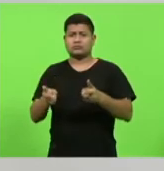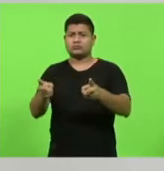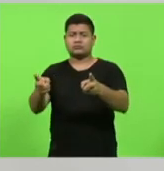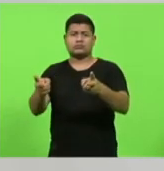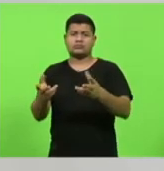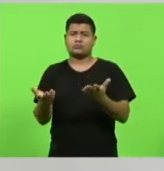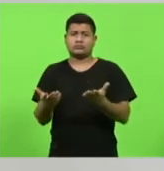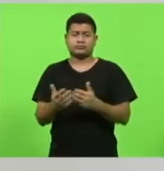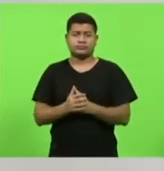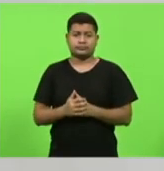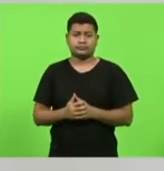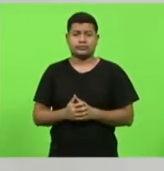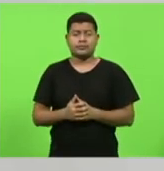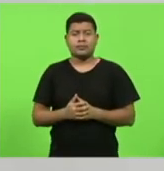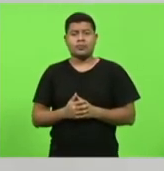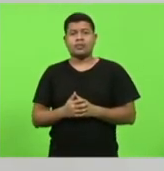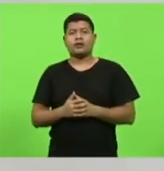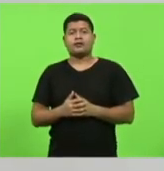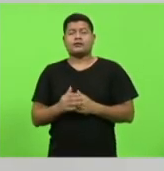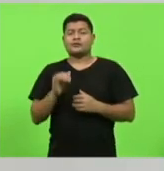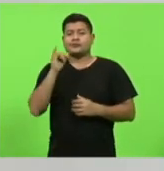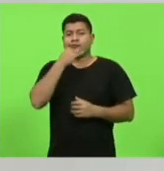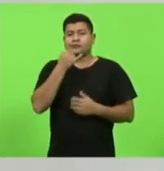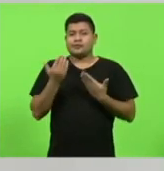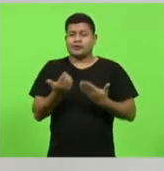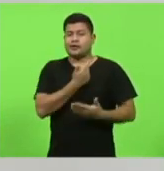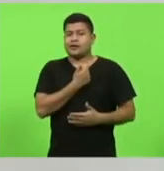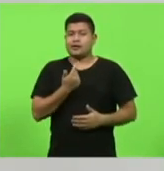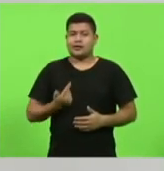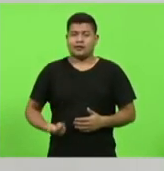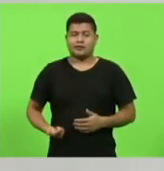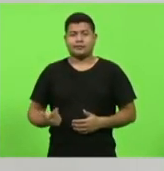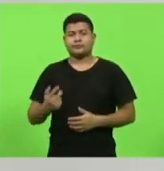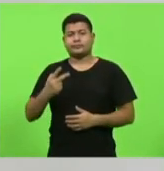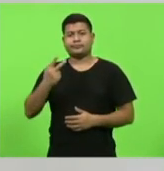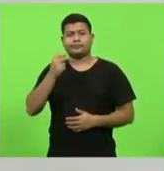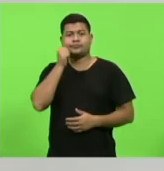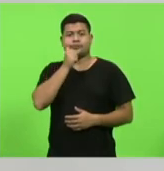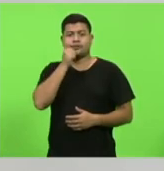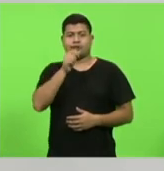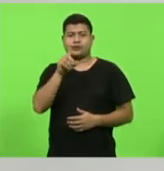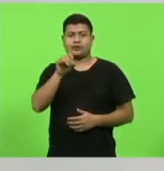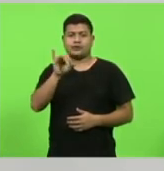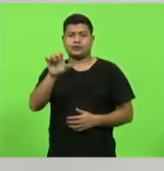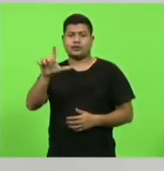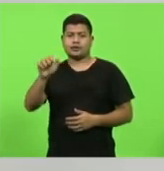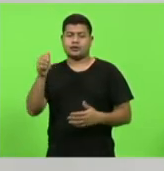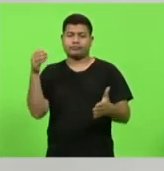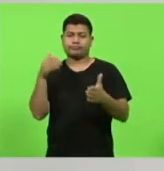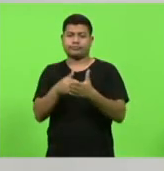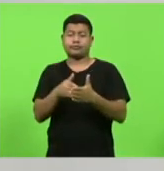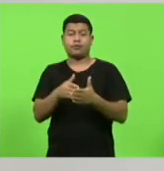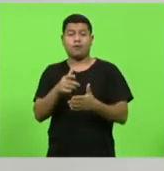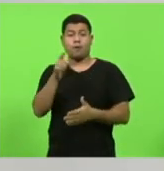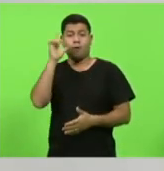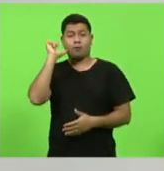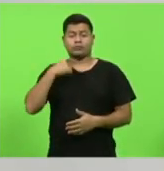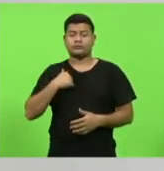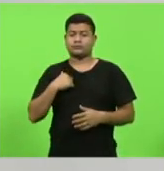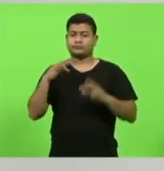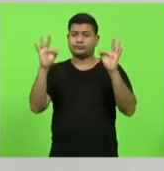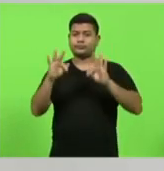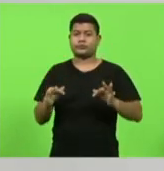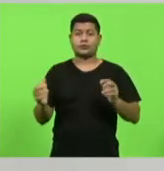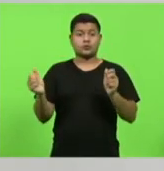e, infelizmente, a vice-governadora acabou vetando. E ontem eu fiquei muito feliz em estar aqui junto com todos